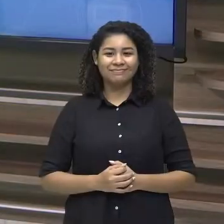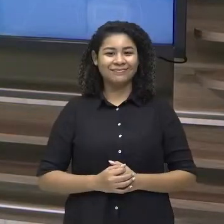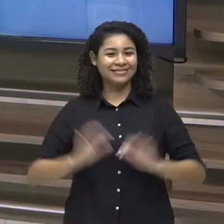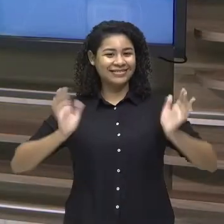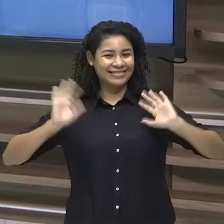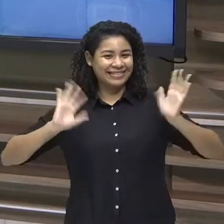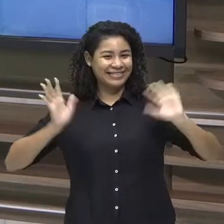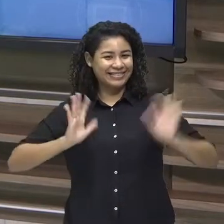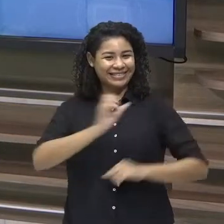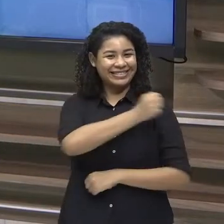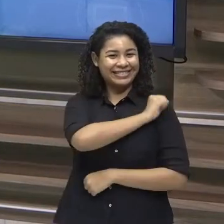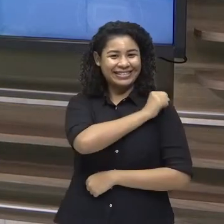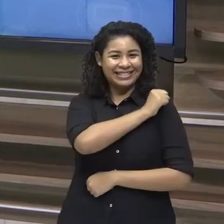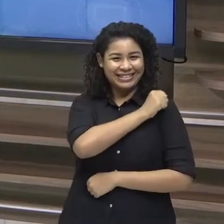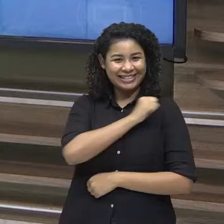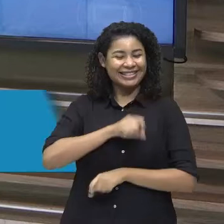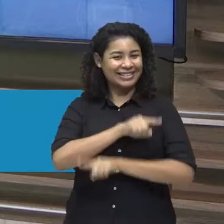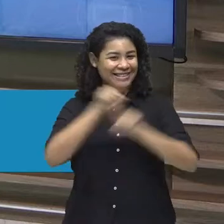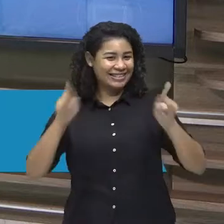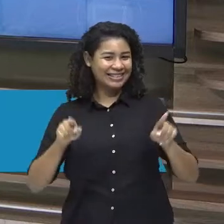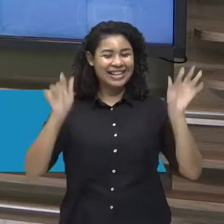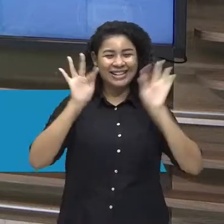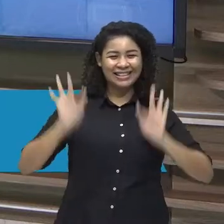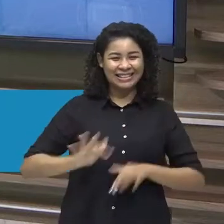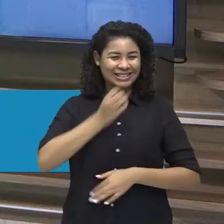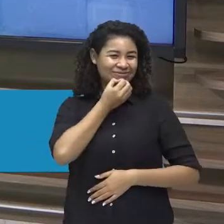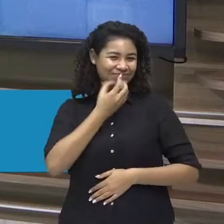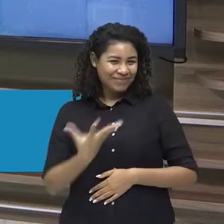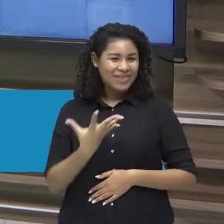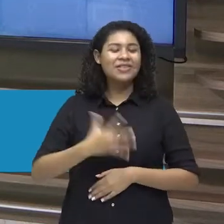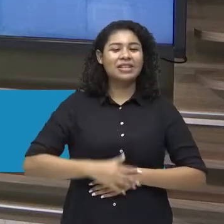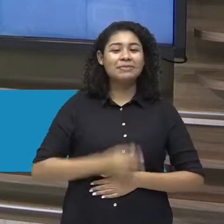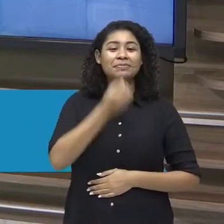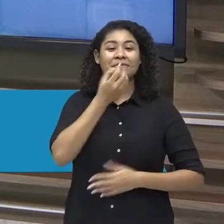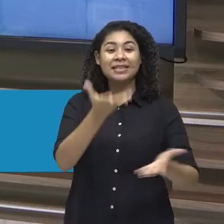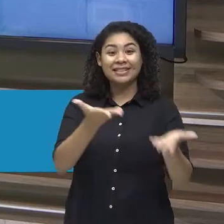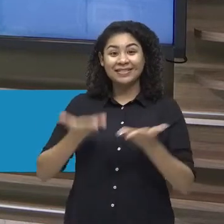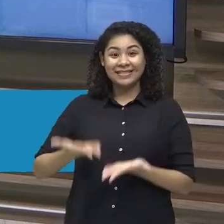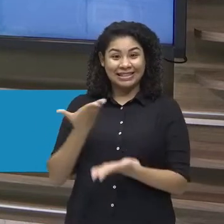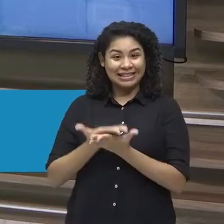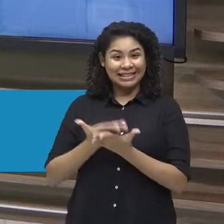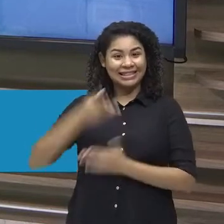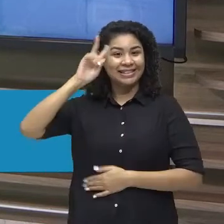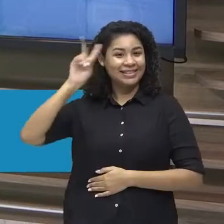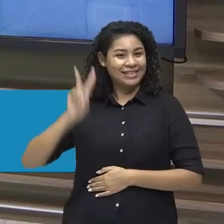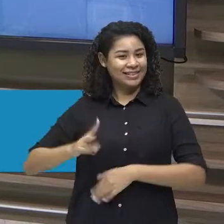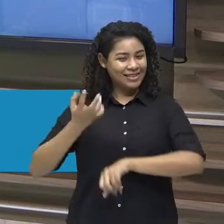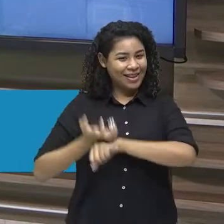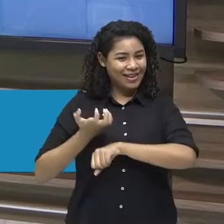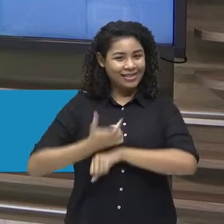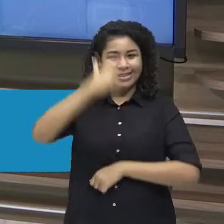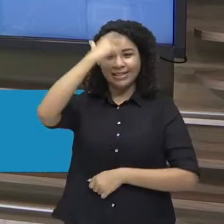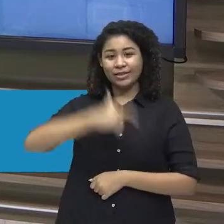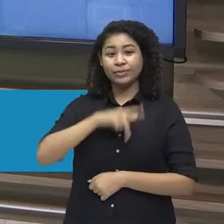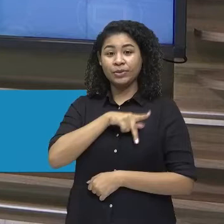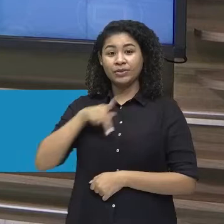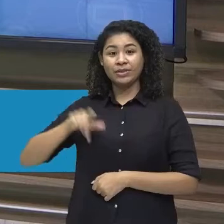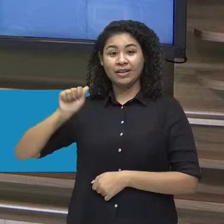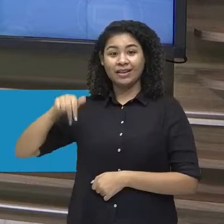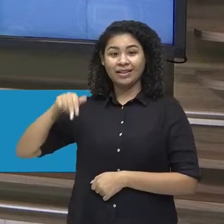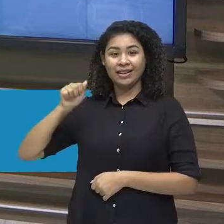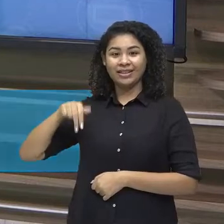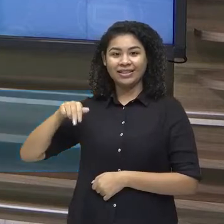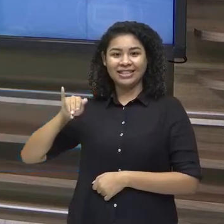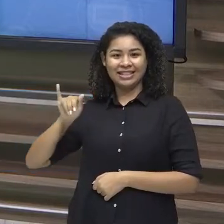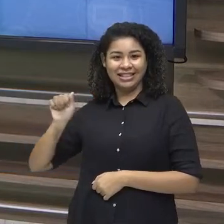Galerinha do 8º ano, galerinha boa, alegre e feliz, sejam bem-vindos a mais uma aula de História. Eu sou o professor Ananias Carvalho, seu professor